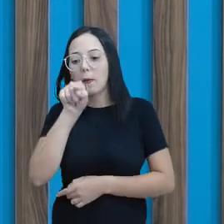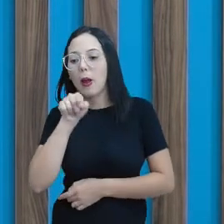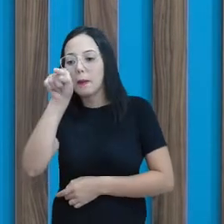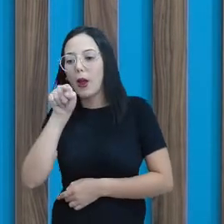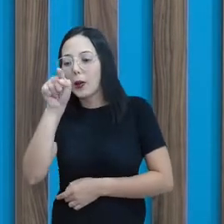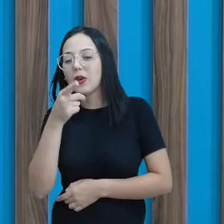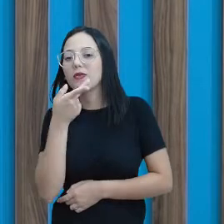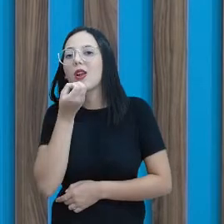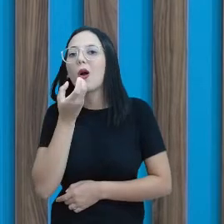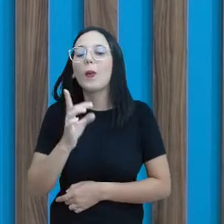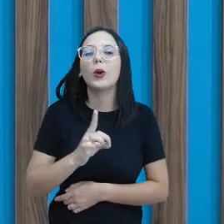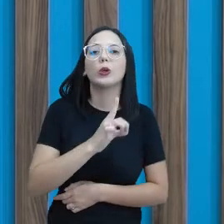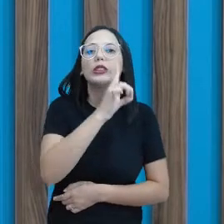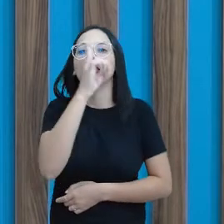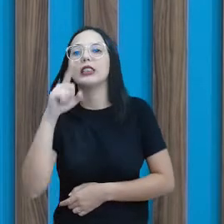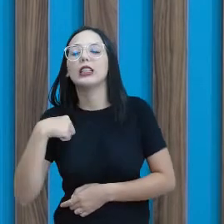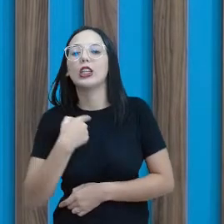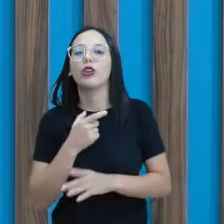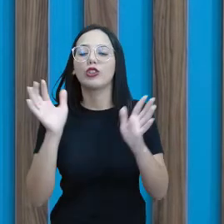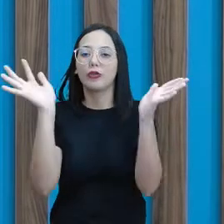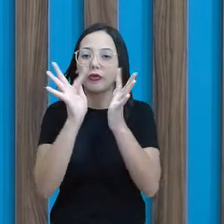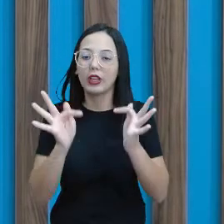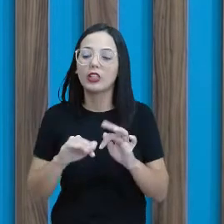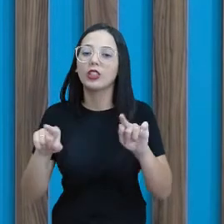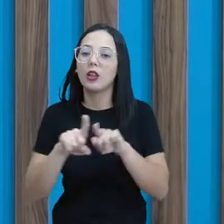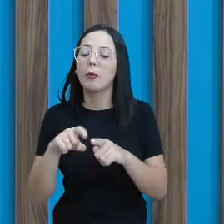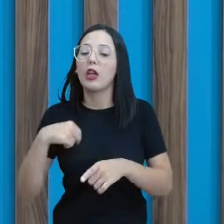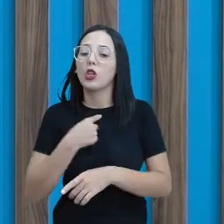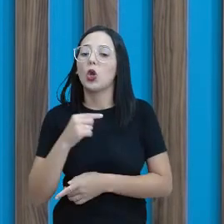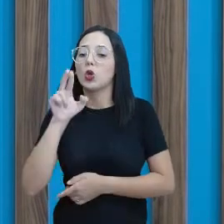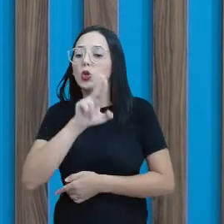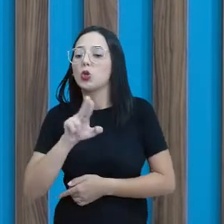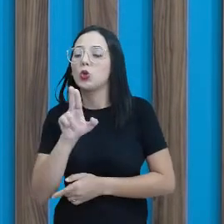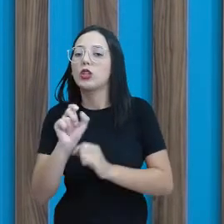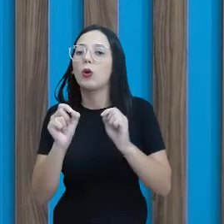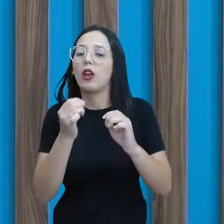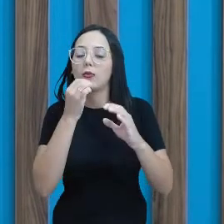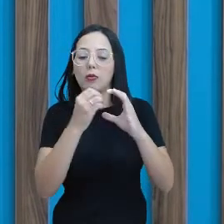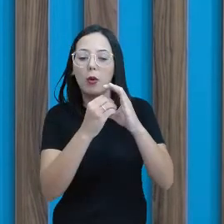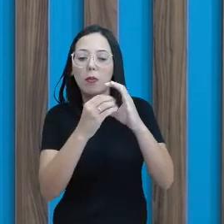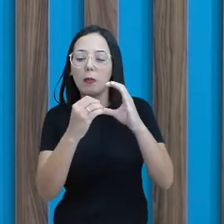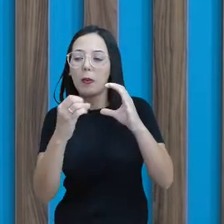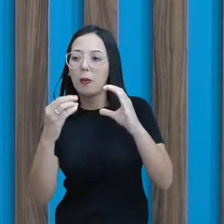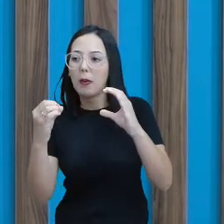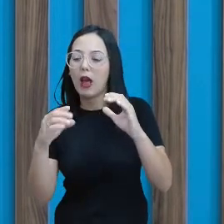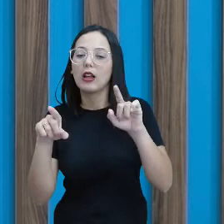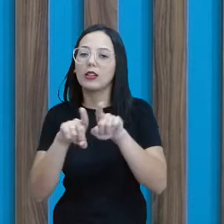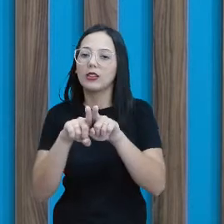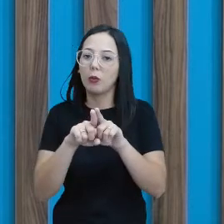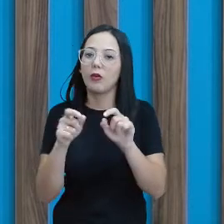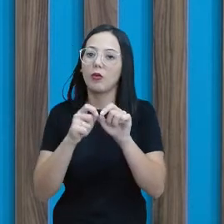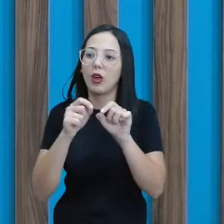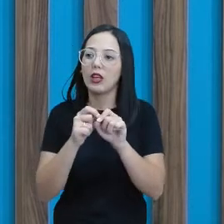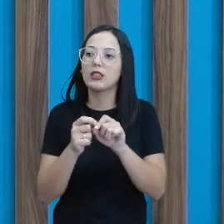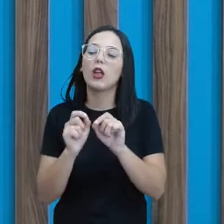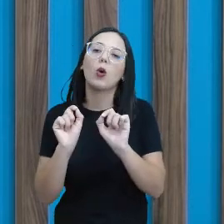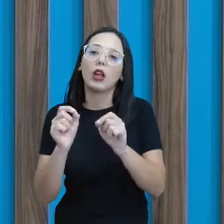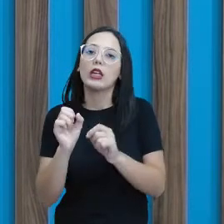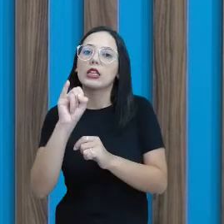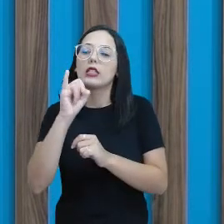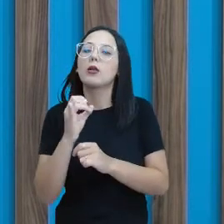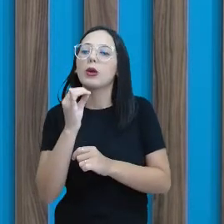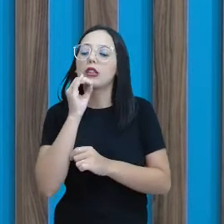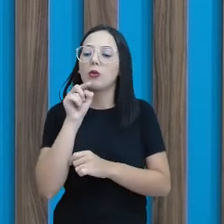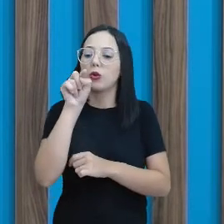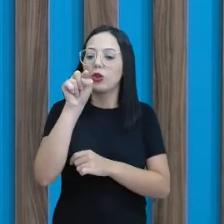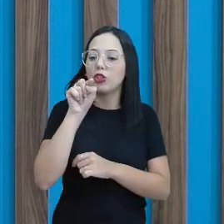exclamações para dar ênfase de que a gente está feliz. Mas a gente também usa para fazer carinhas, né? Para fazer exatamente o desenho. Então, você bota 2